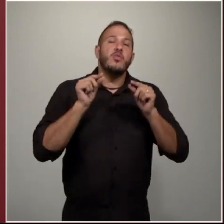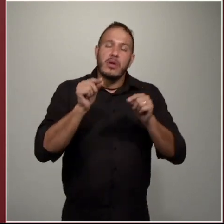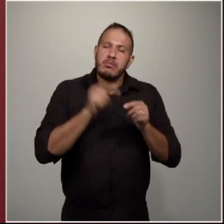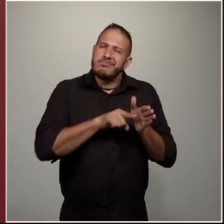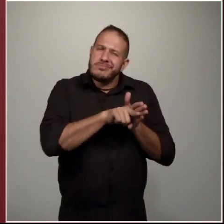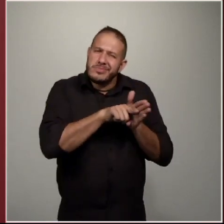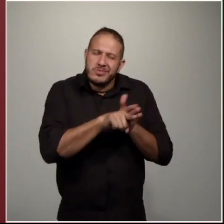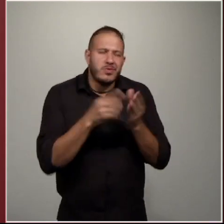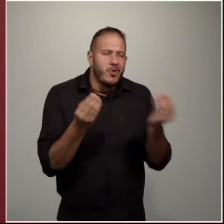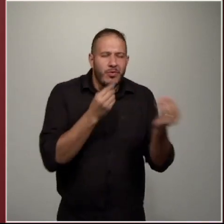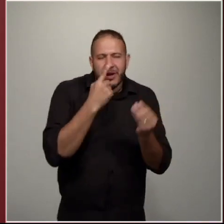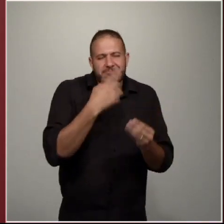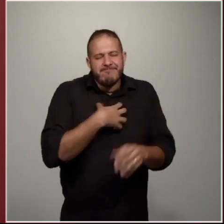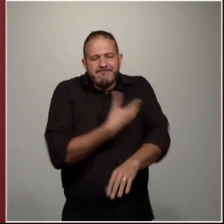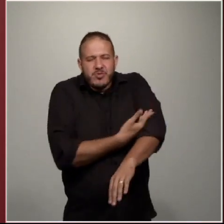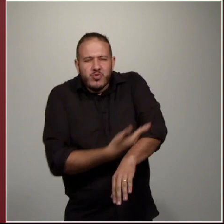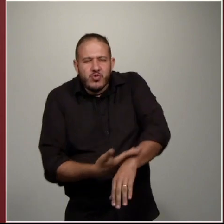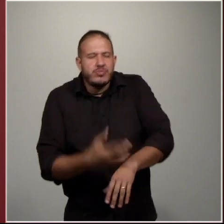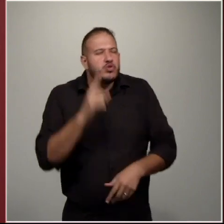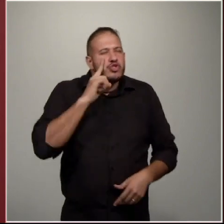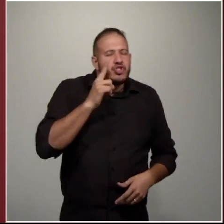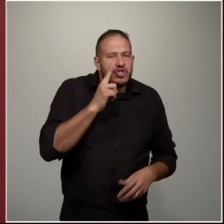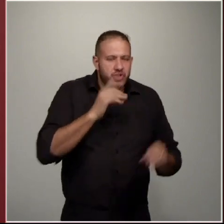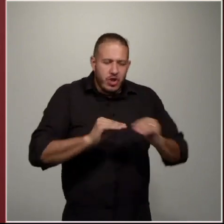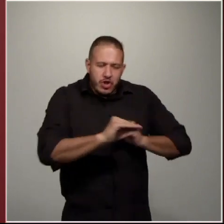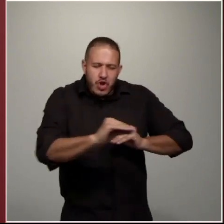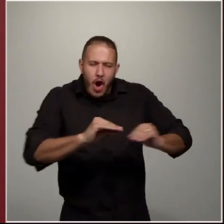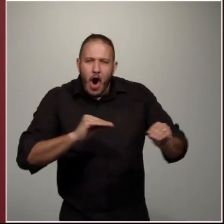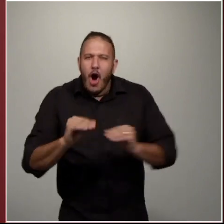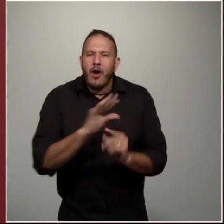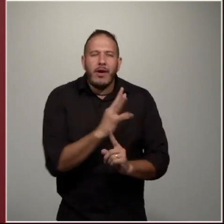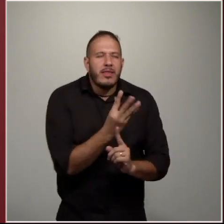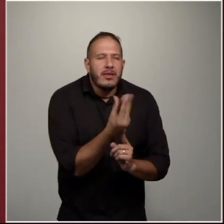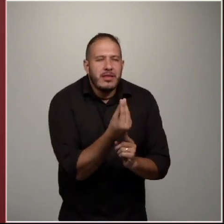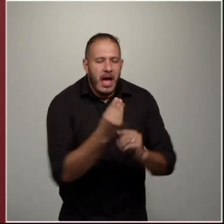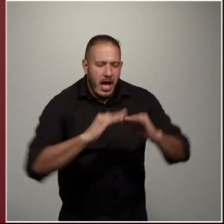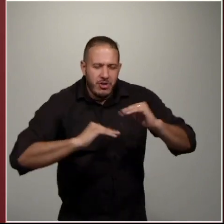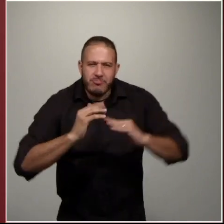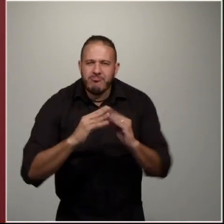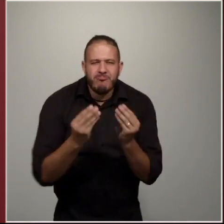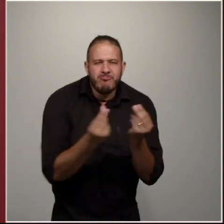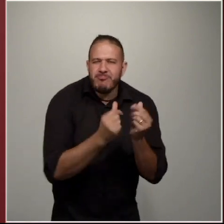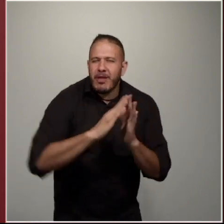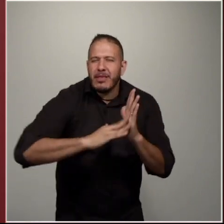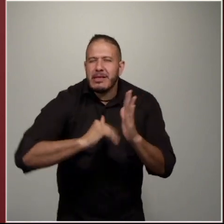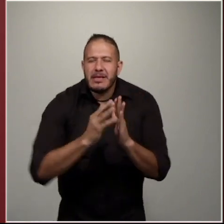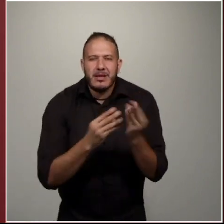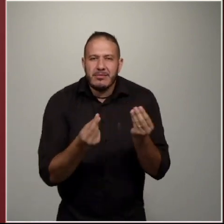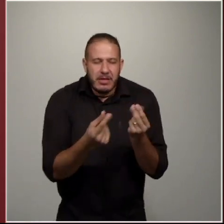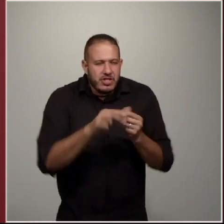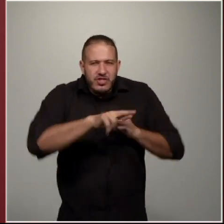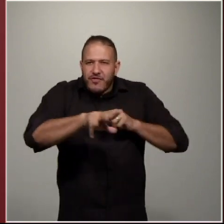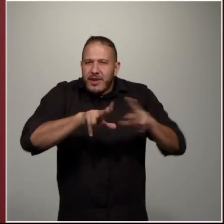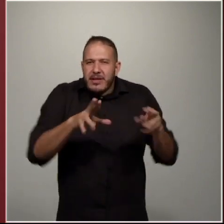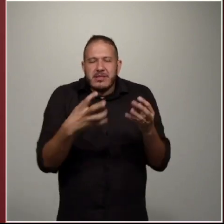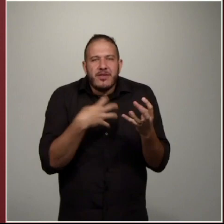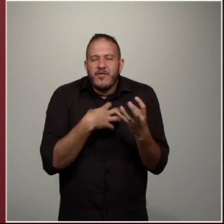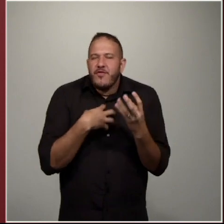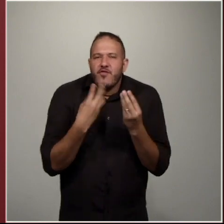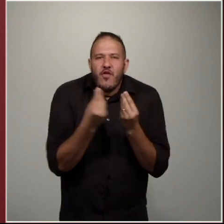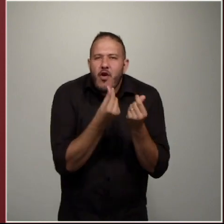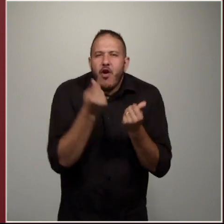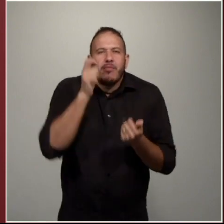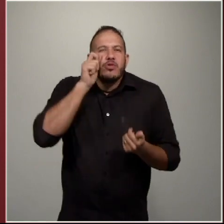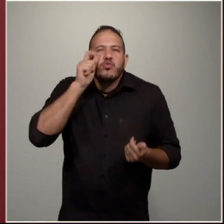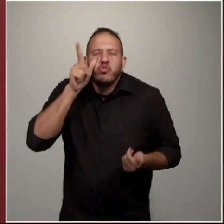dia a dia das pessoas vai estudar jogos vai estudar o artesanato estuda é diferentes formas de cultura